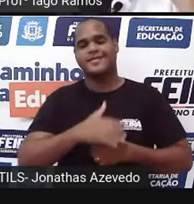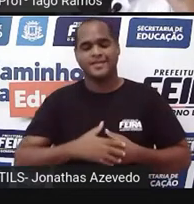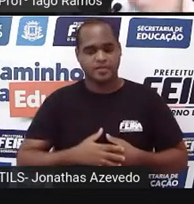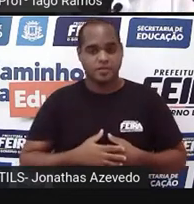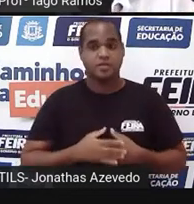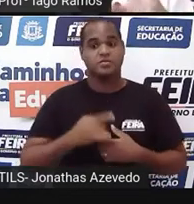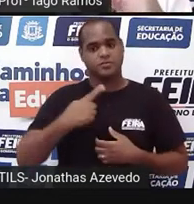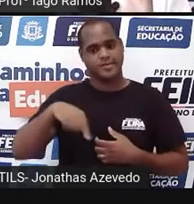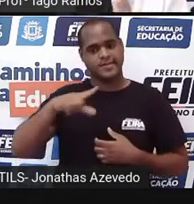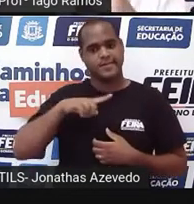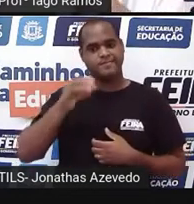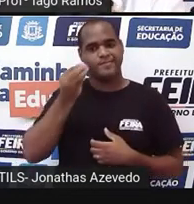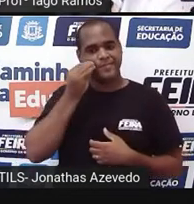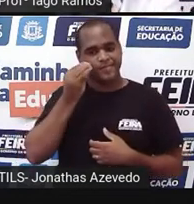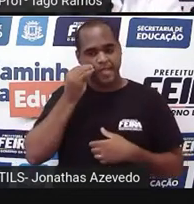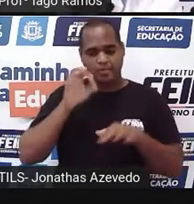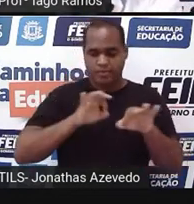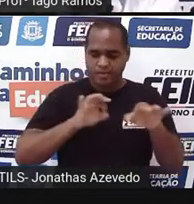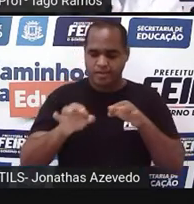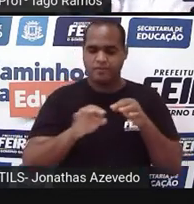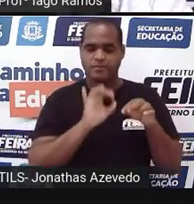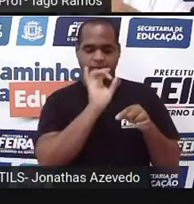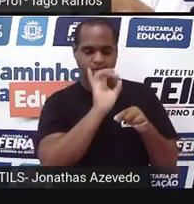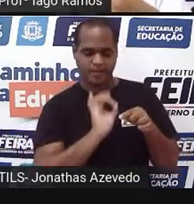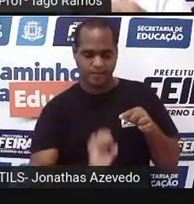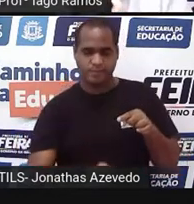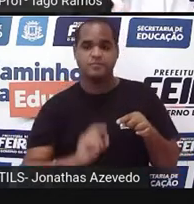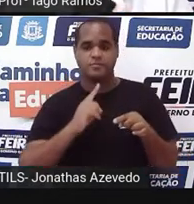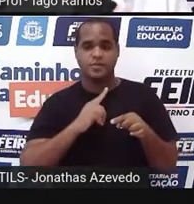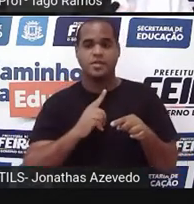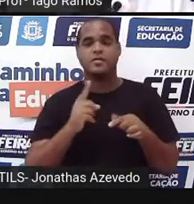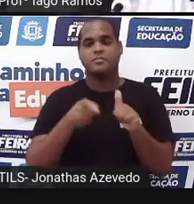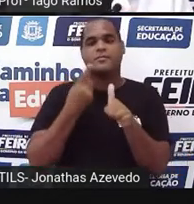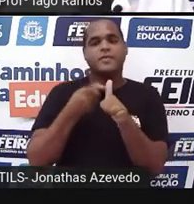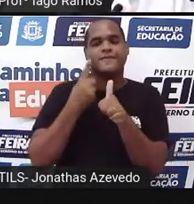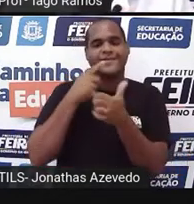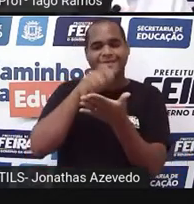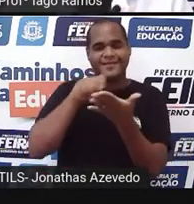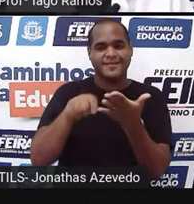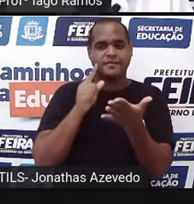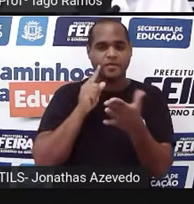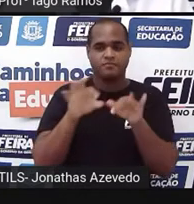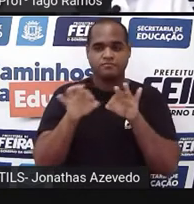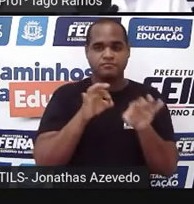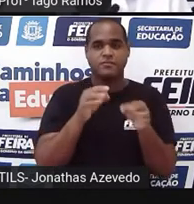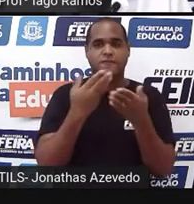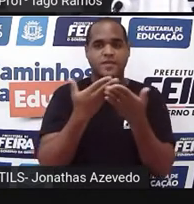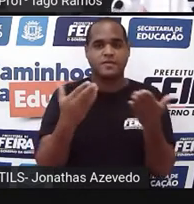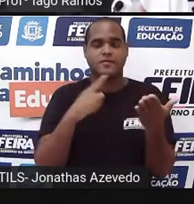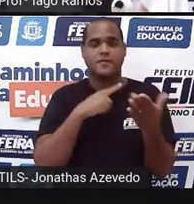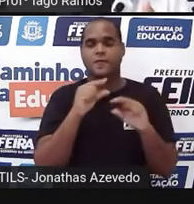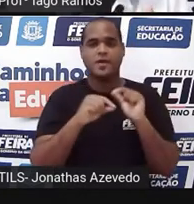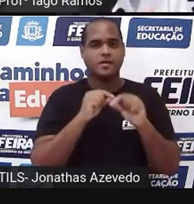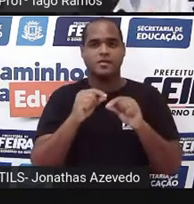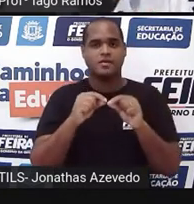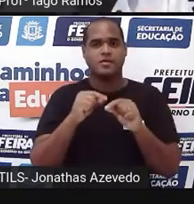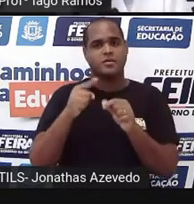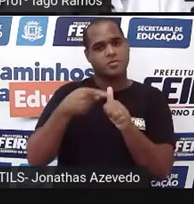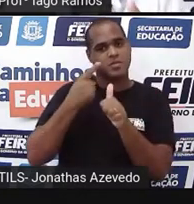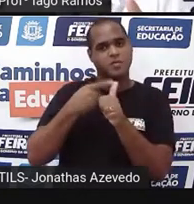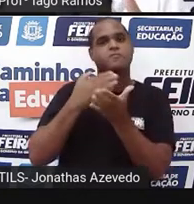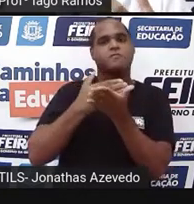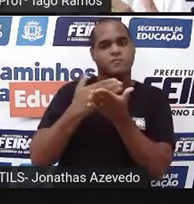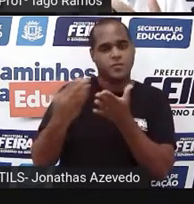e a gente vai tentando resolver isso por partes e se quiser você pode escrever um plano do que você vai fazer Olha eu vou fazer vou